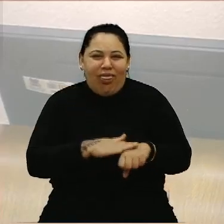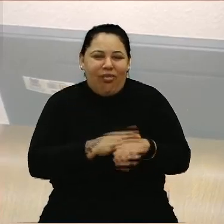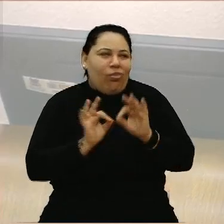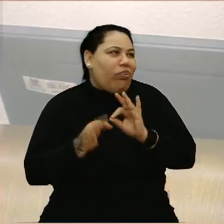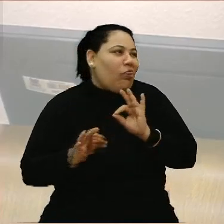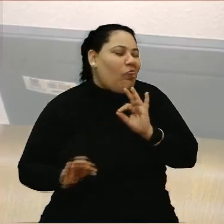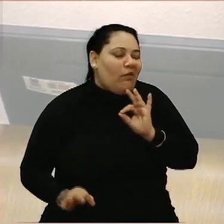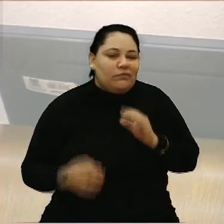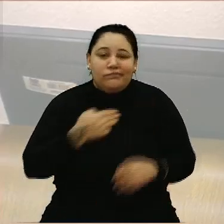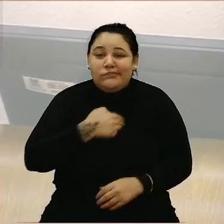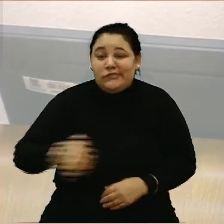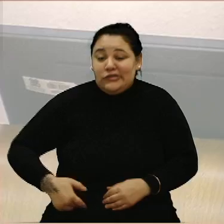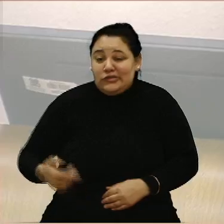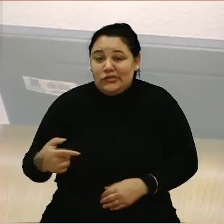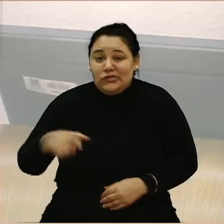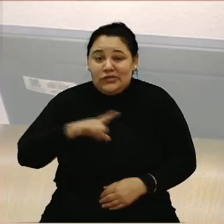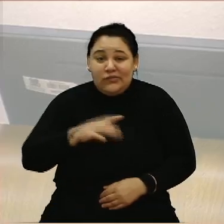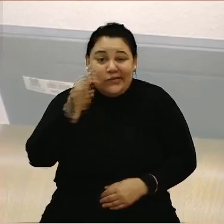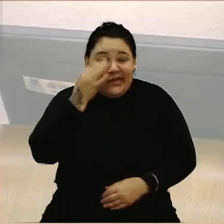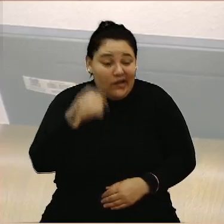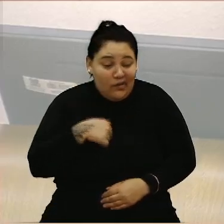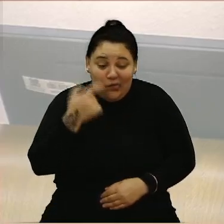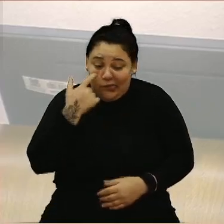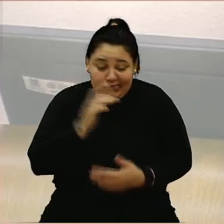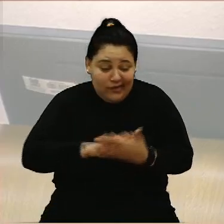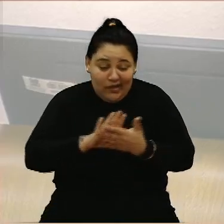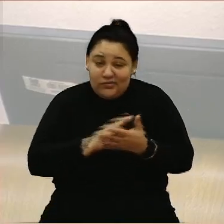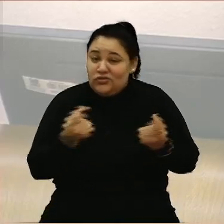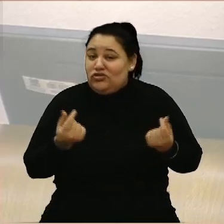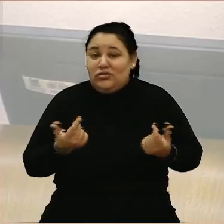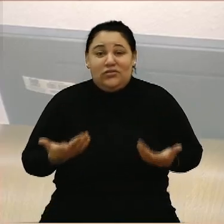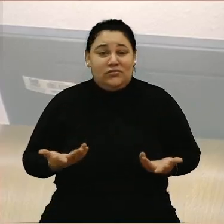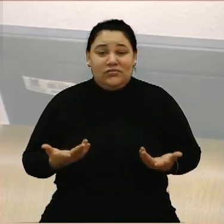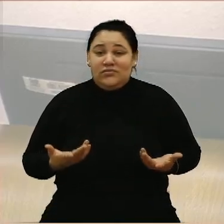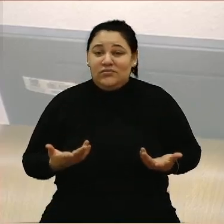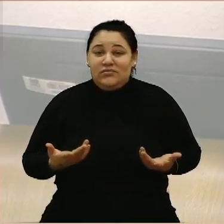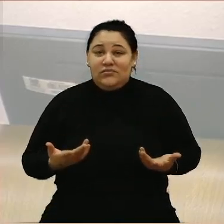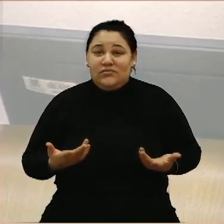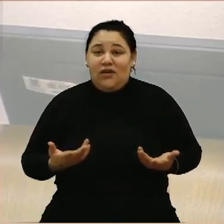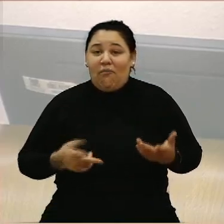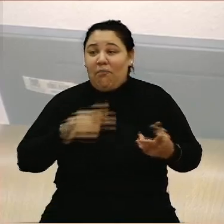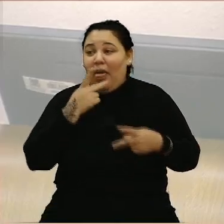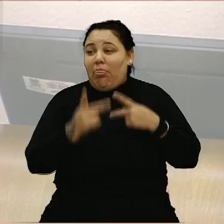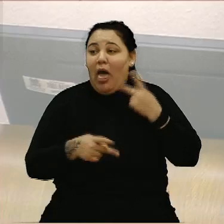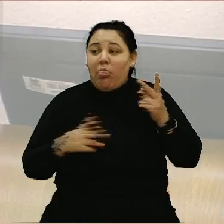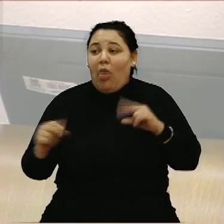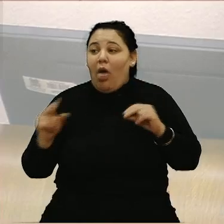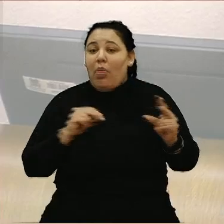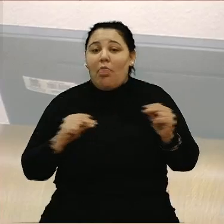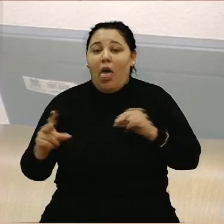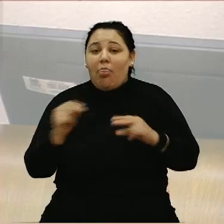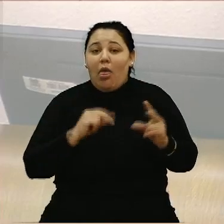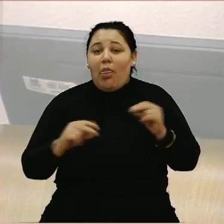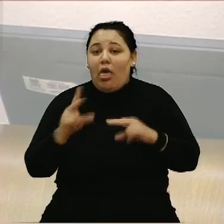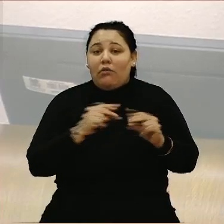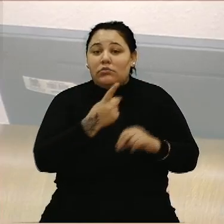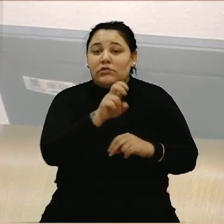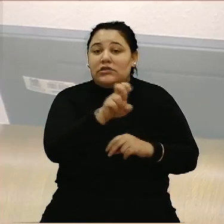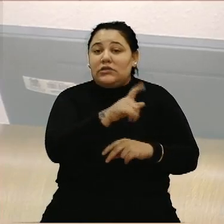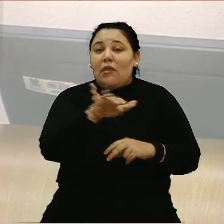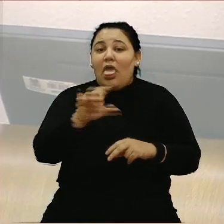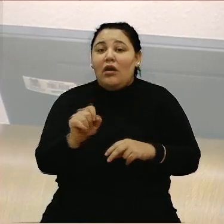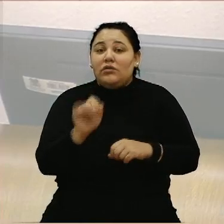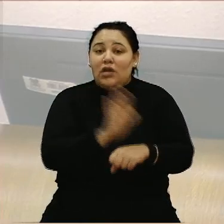até agora não vimos dinheiro na conta. Então, assim, estão falando, os 15 bilhões, por exemplo, para ajuda das empresas.